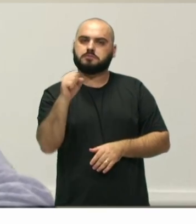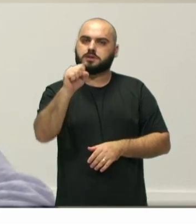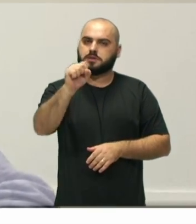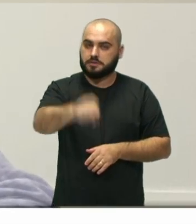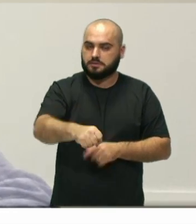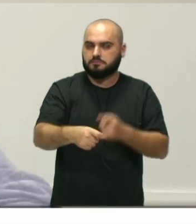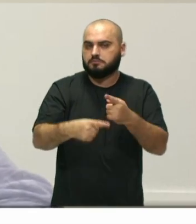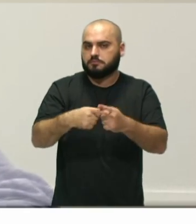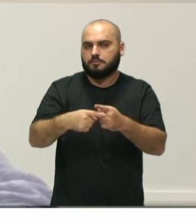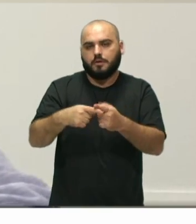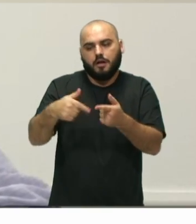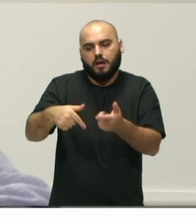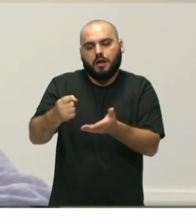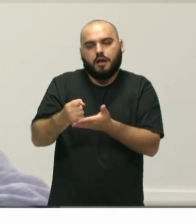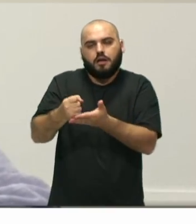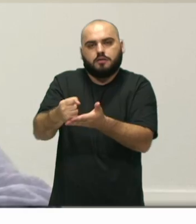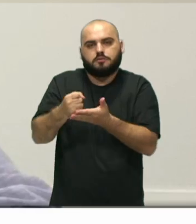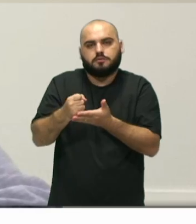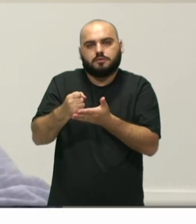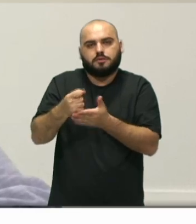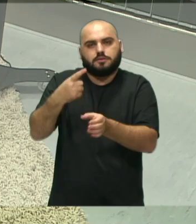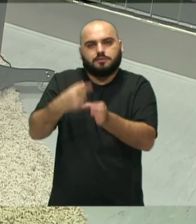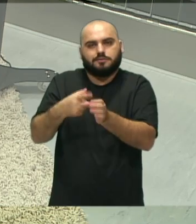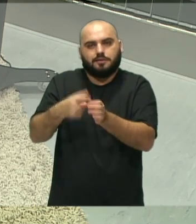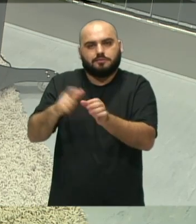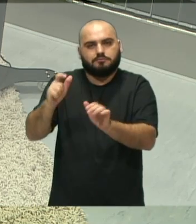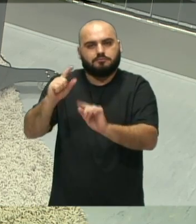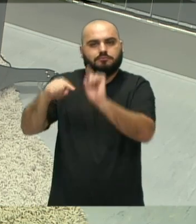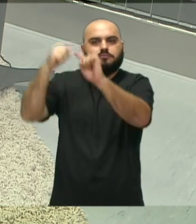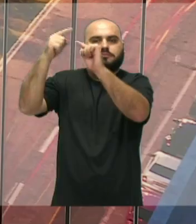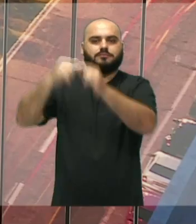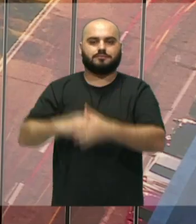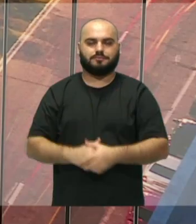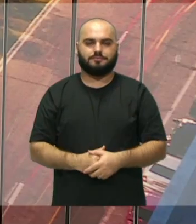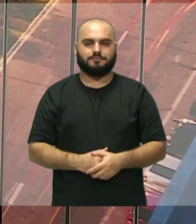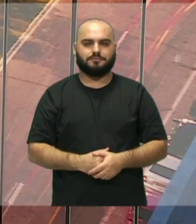que a gente possa ajudar a cidade a continuar crescendo.